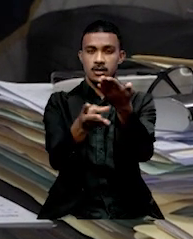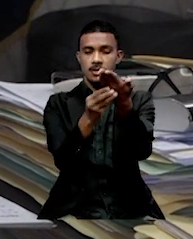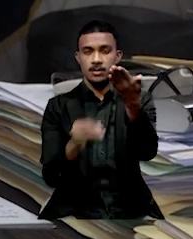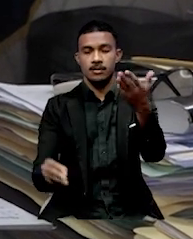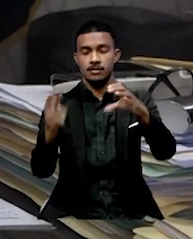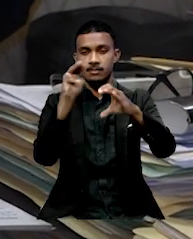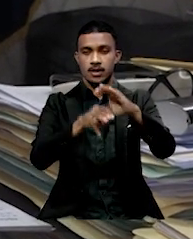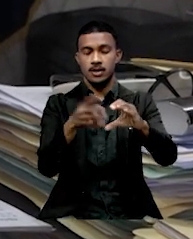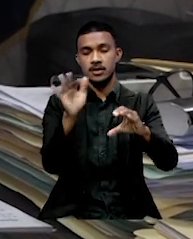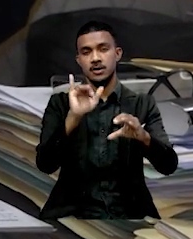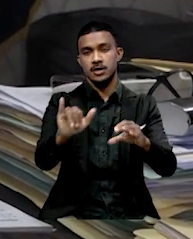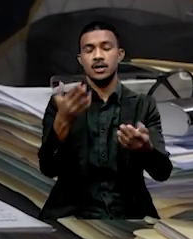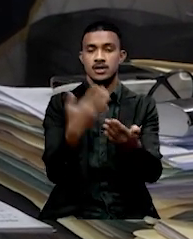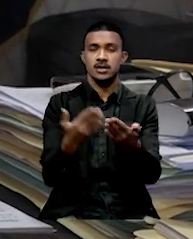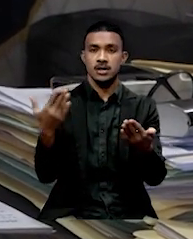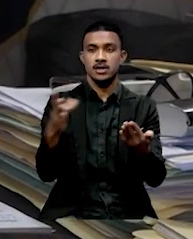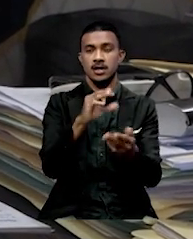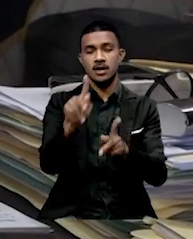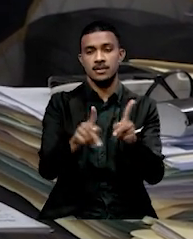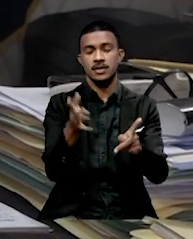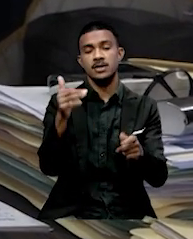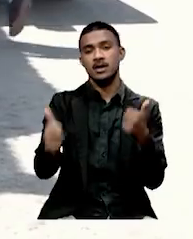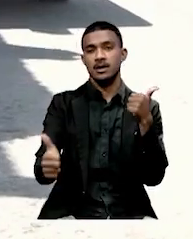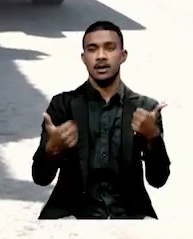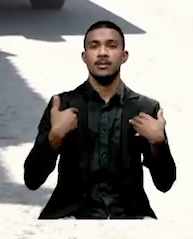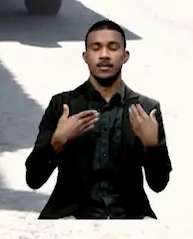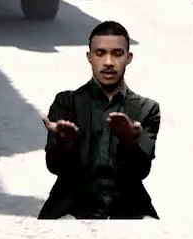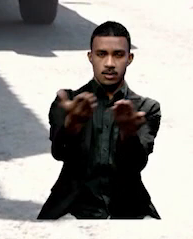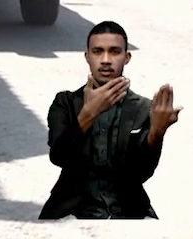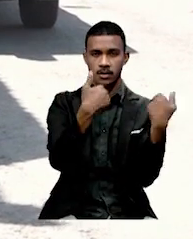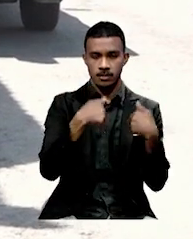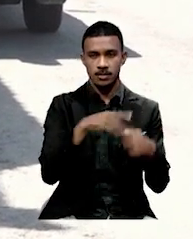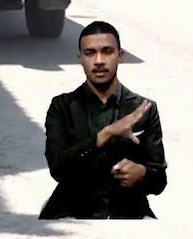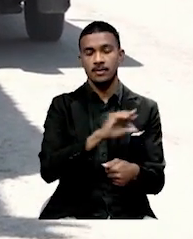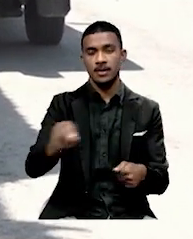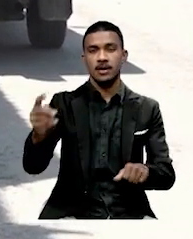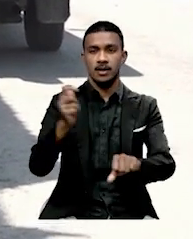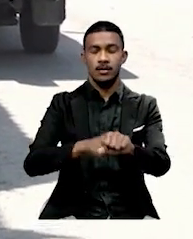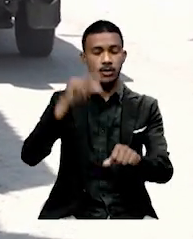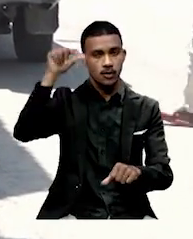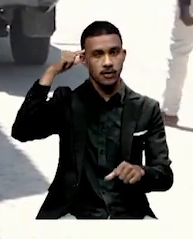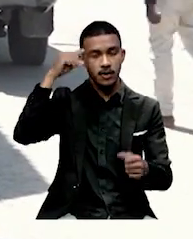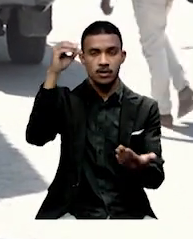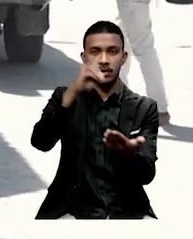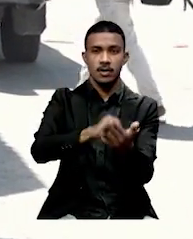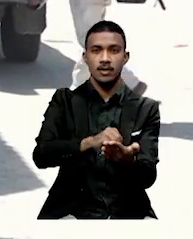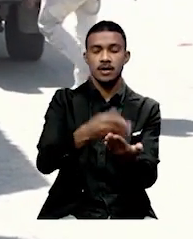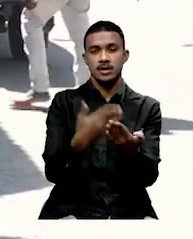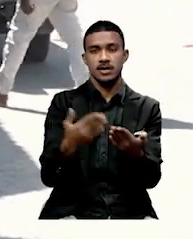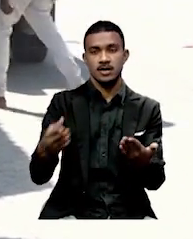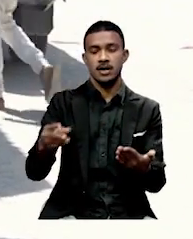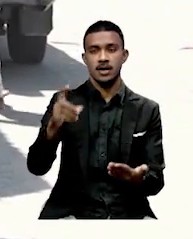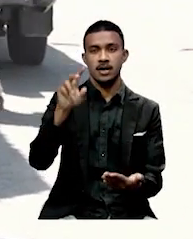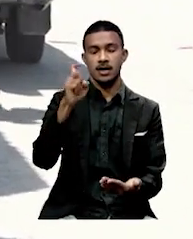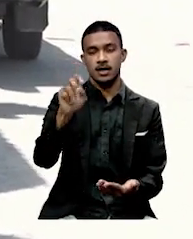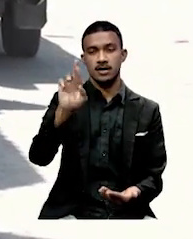atau sesampa saja irusirnya nabe maka nyendor tamamai. Durante ne governo estabelece una máquina x-ray ia ponto entrada